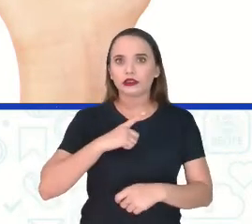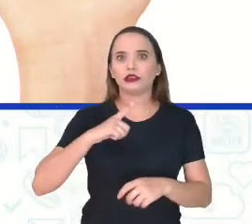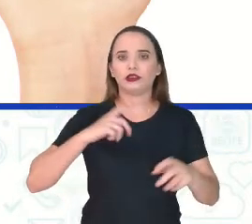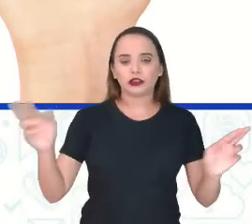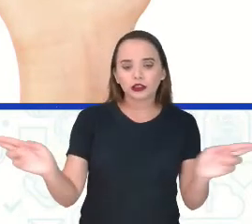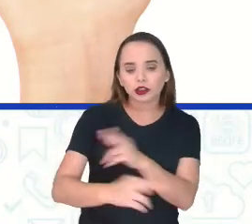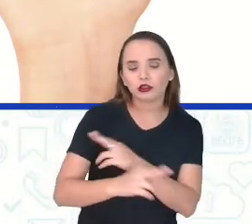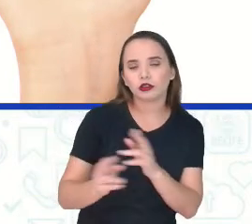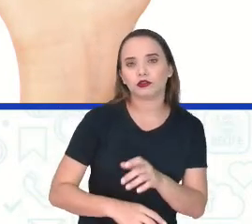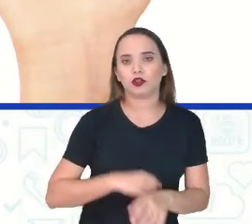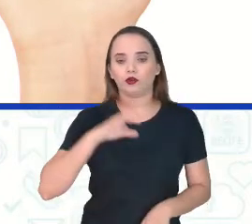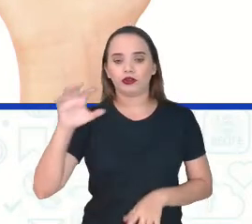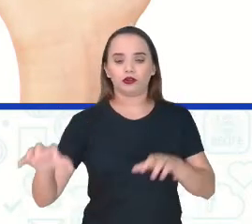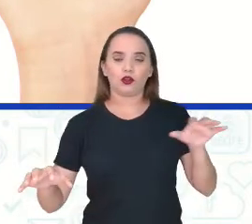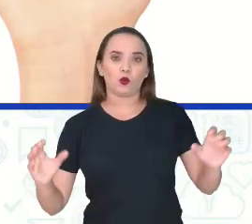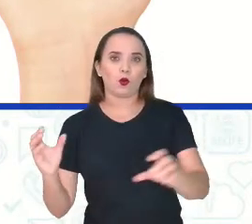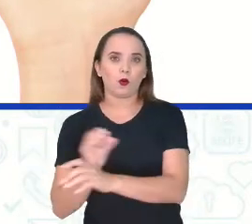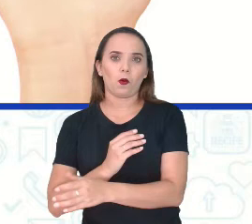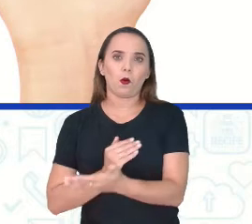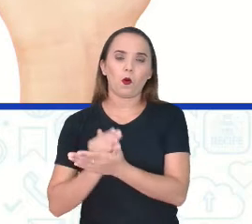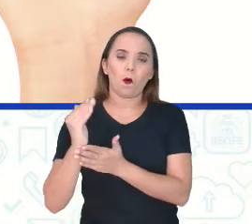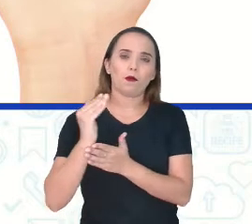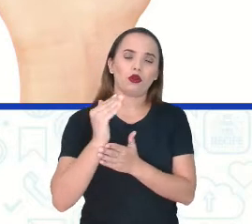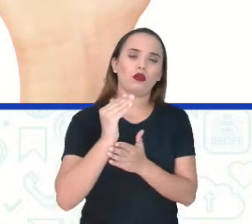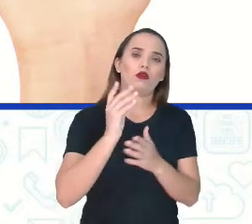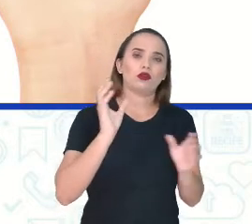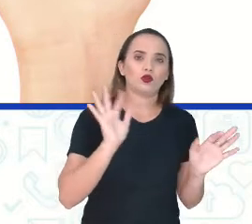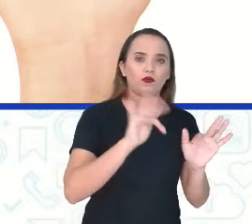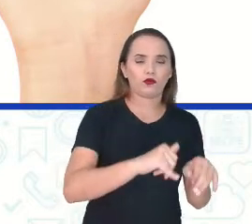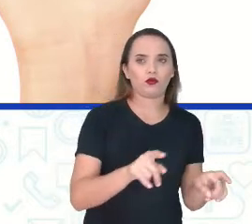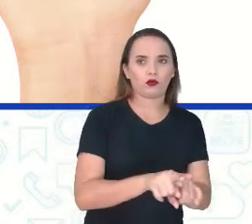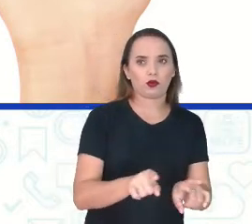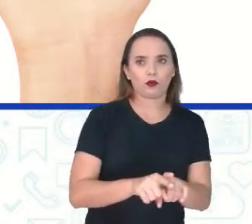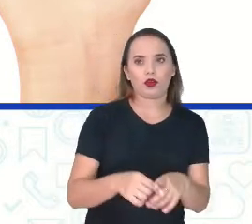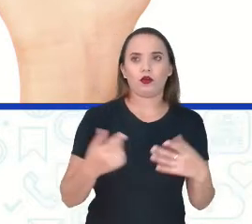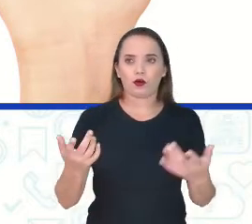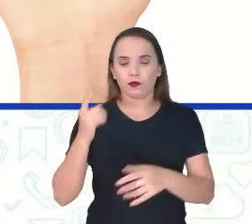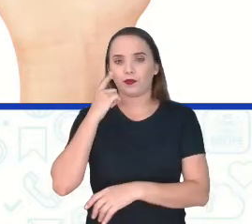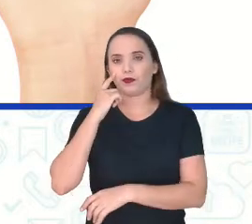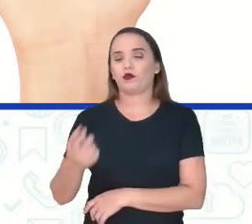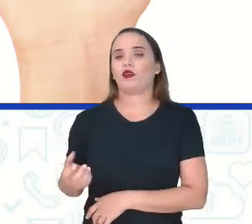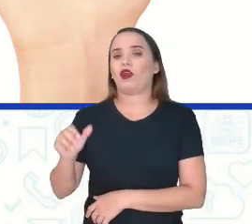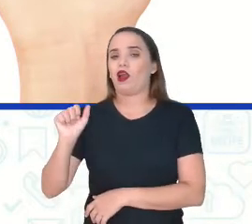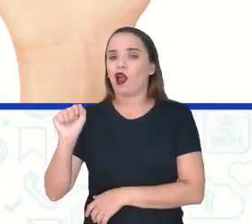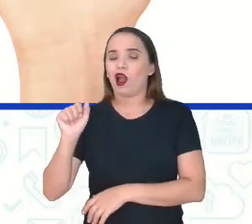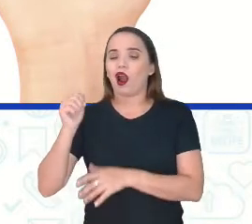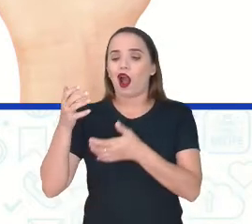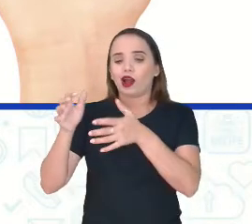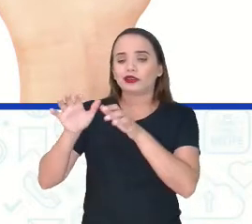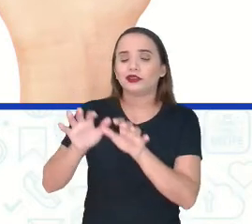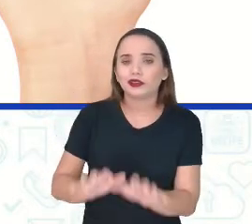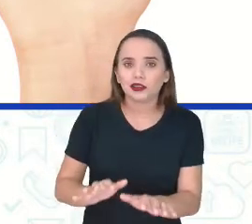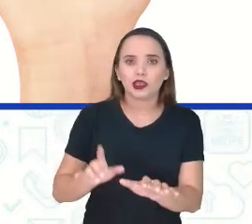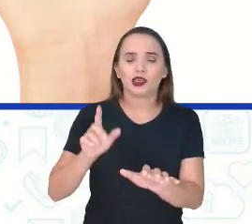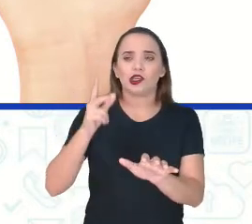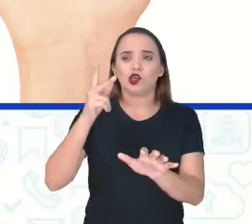entre a premissa e a conclusão. Então, ó, assim como os ratos também são mamíferos, então eu